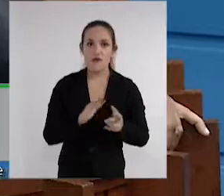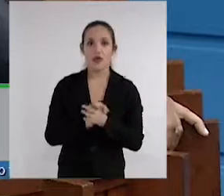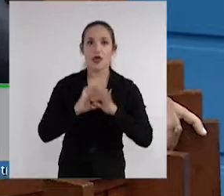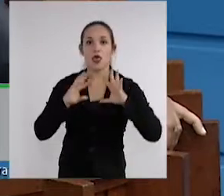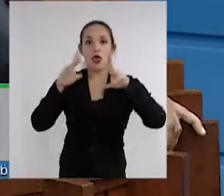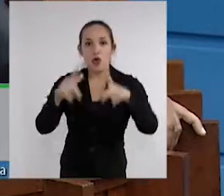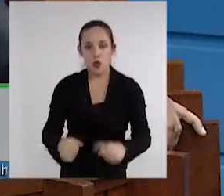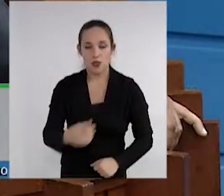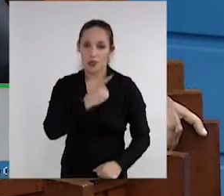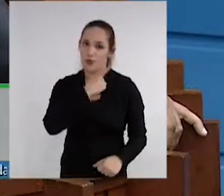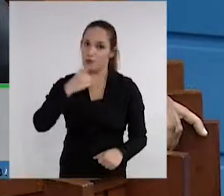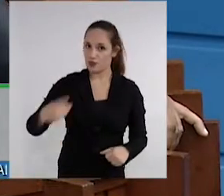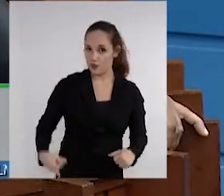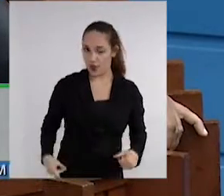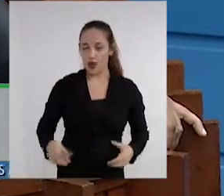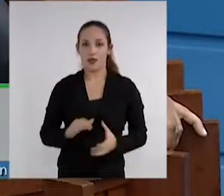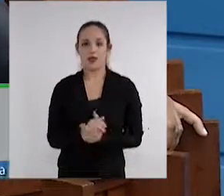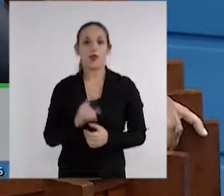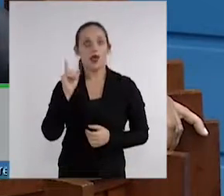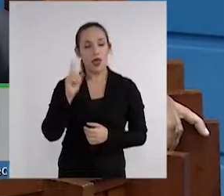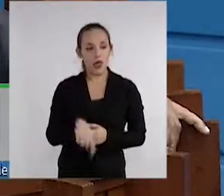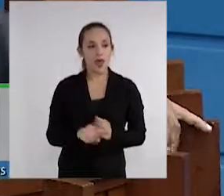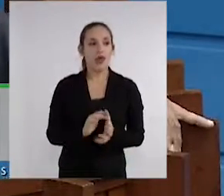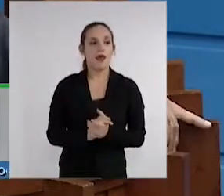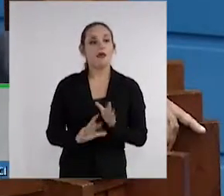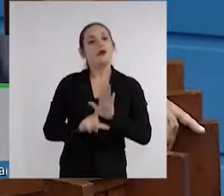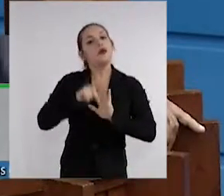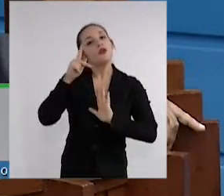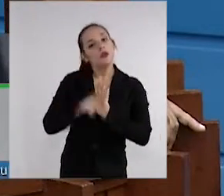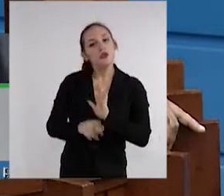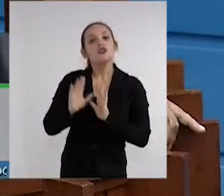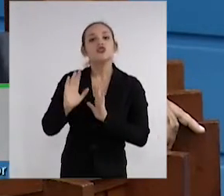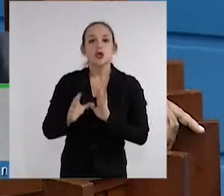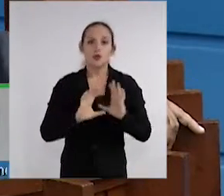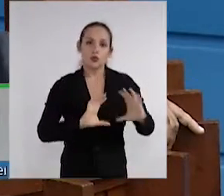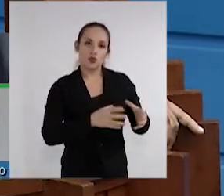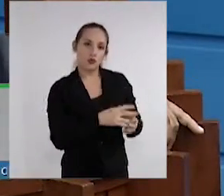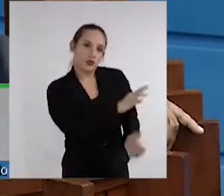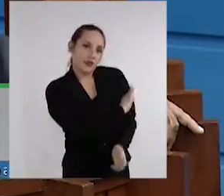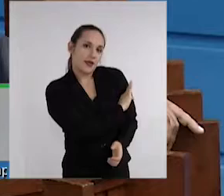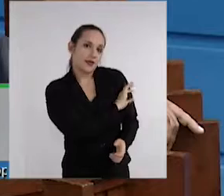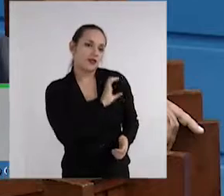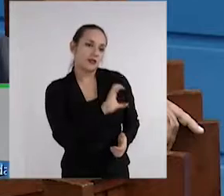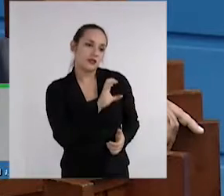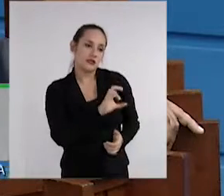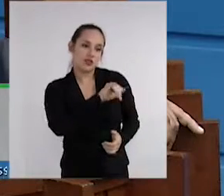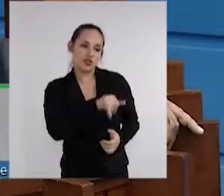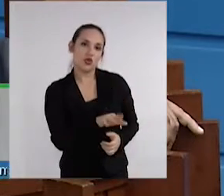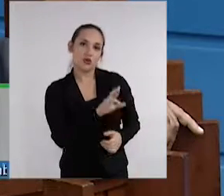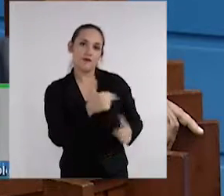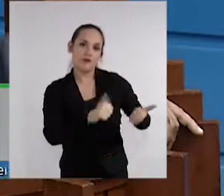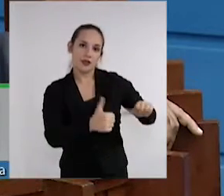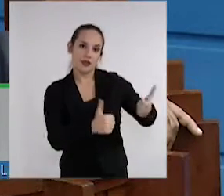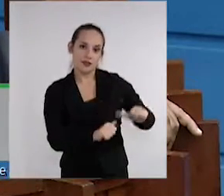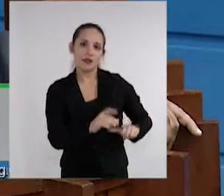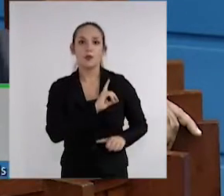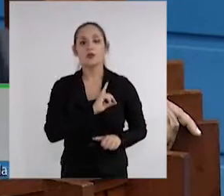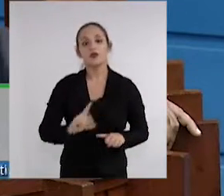todos os deputados. Esse projeto já está tramitando na CCJ, o deputado Cabo Almir